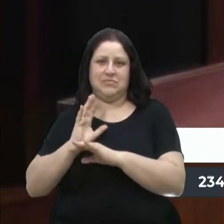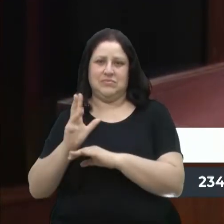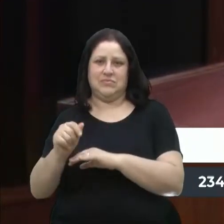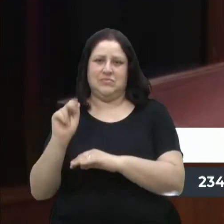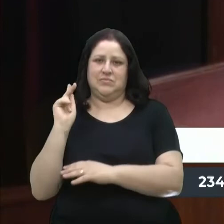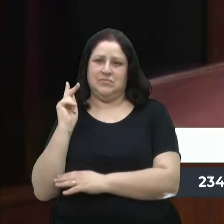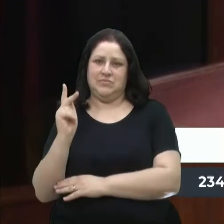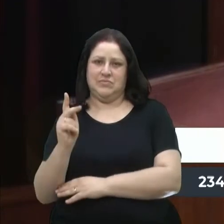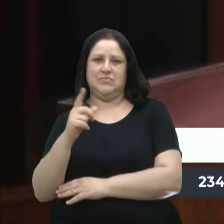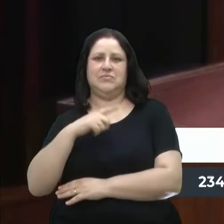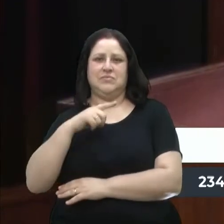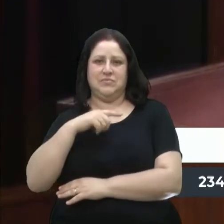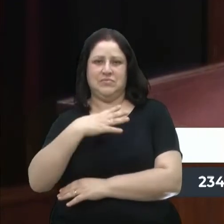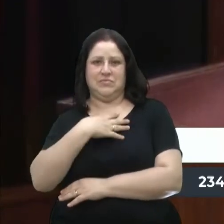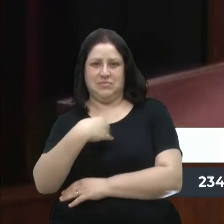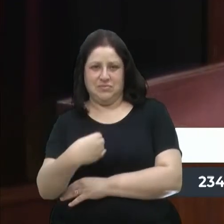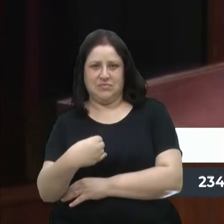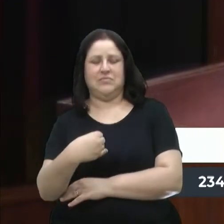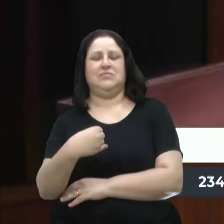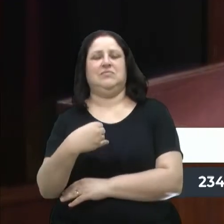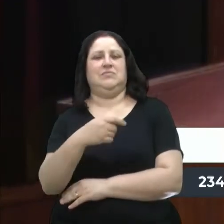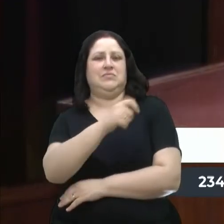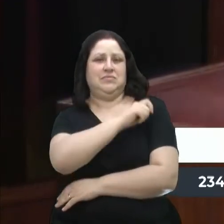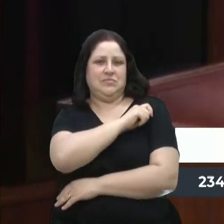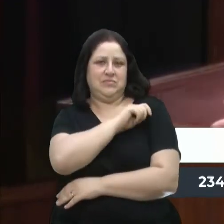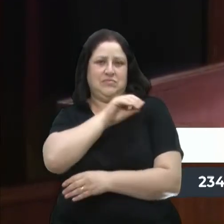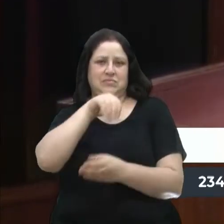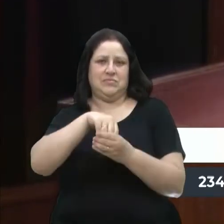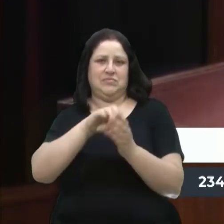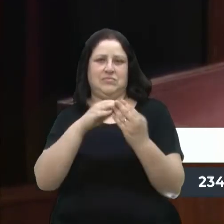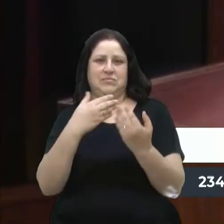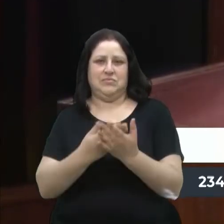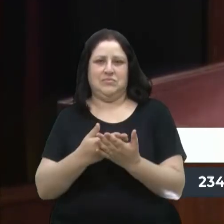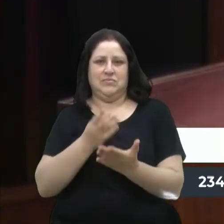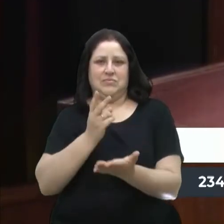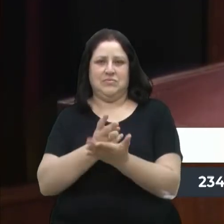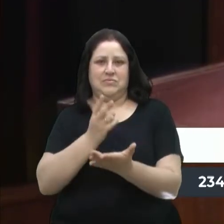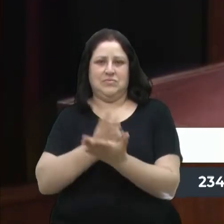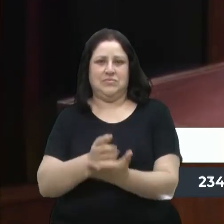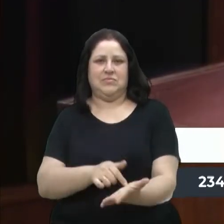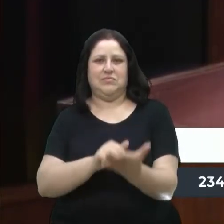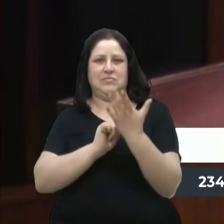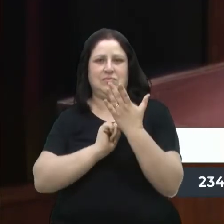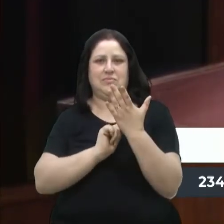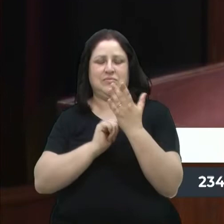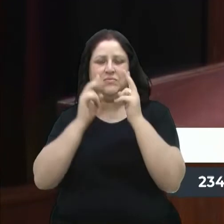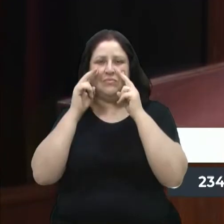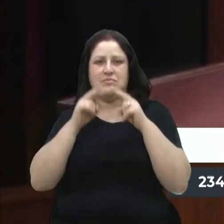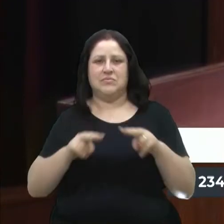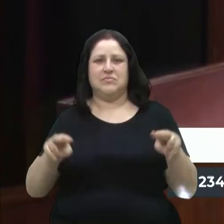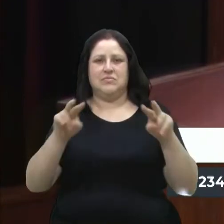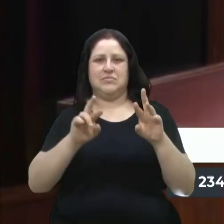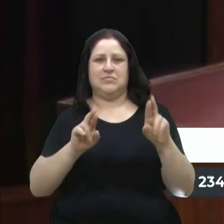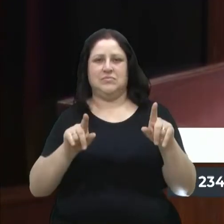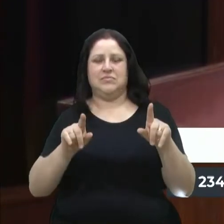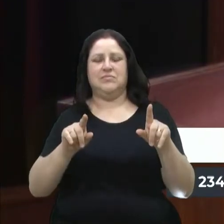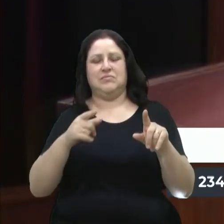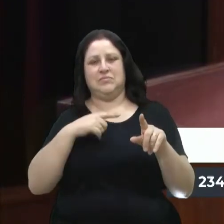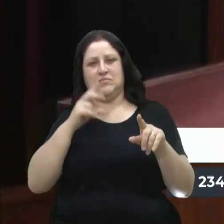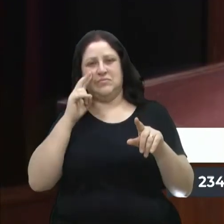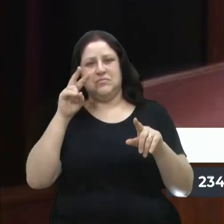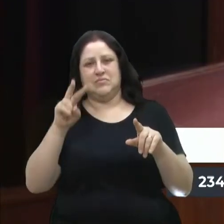estudantes da nossa escola e que a cada dia nos mostra um olhar também diferente para escola não só como profe